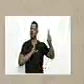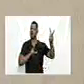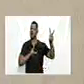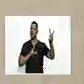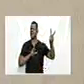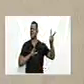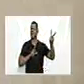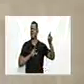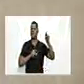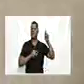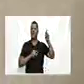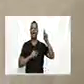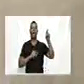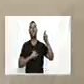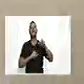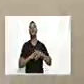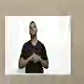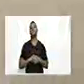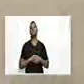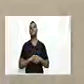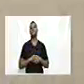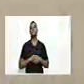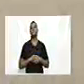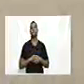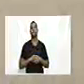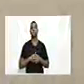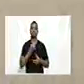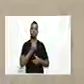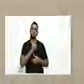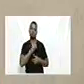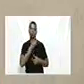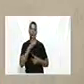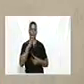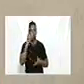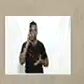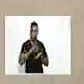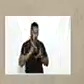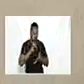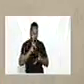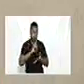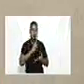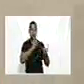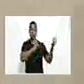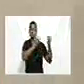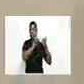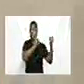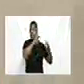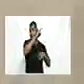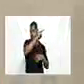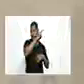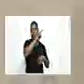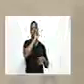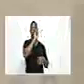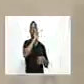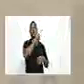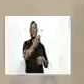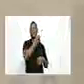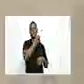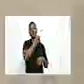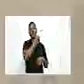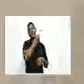eles na taxa eu vou falar um número eu não sei se é real que eu escutei lá eles arrecadam 800 e